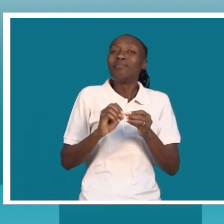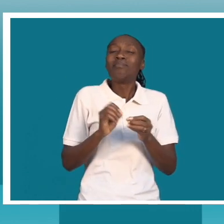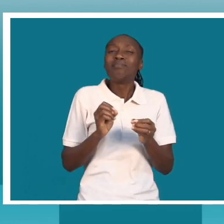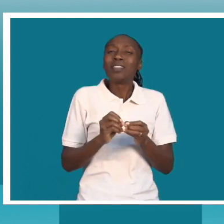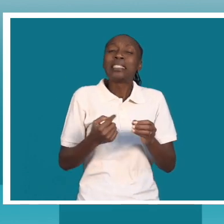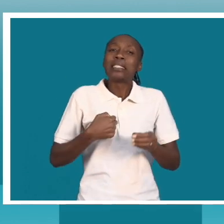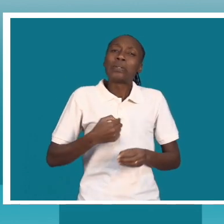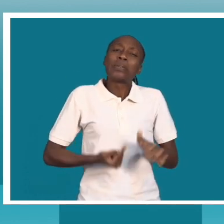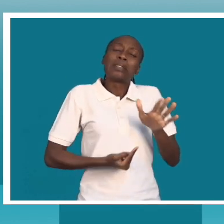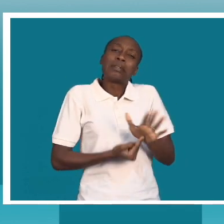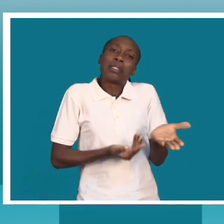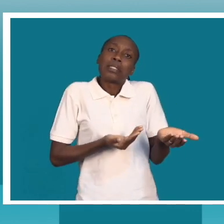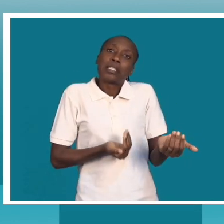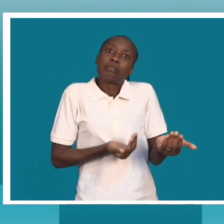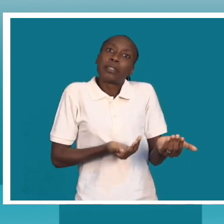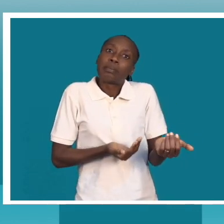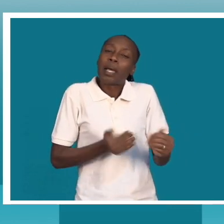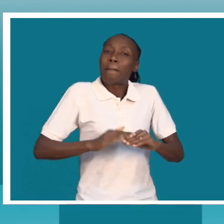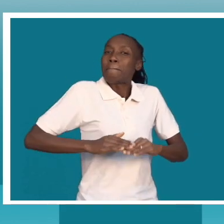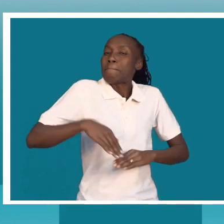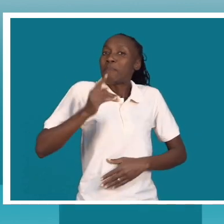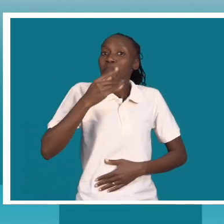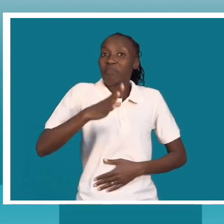no lugar limpar a